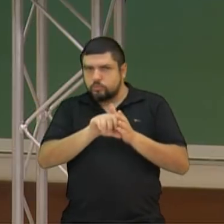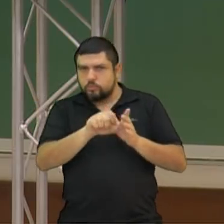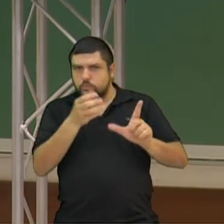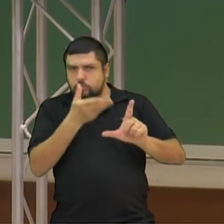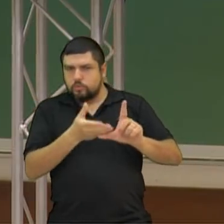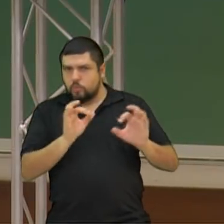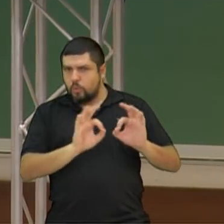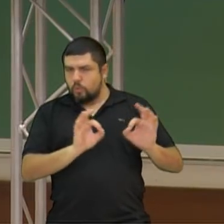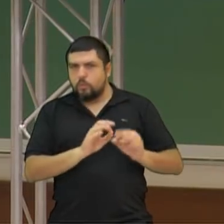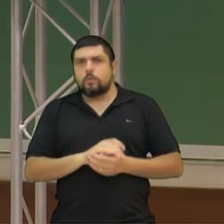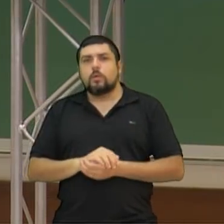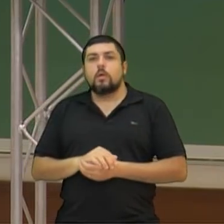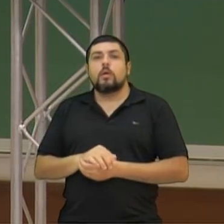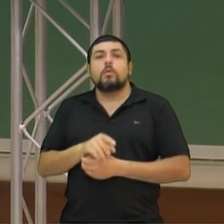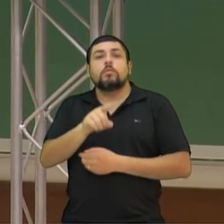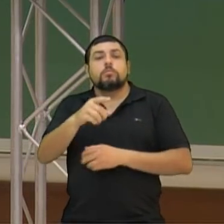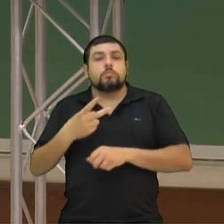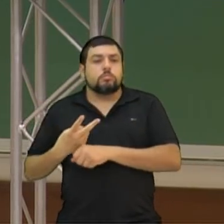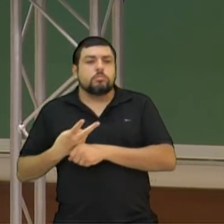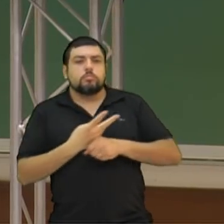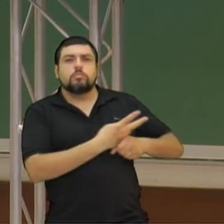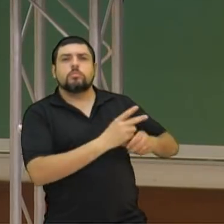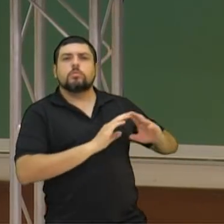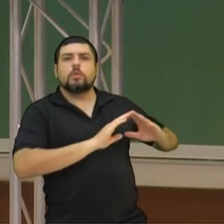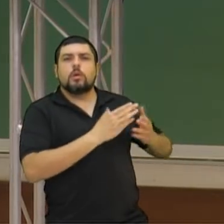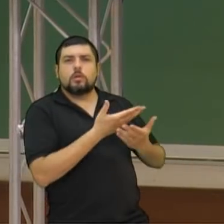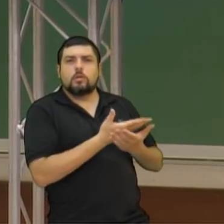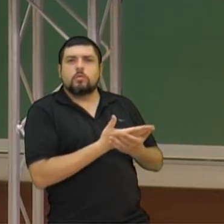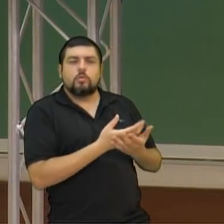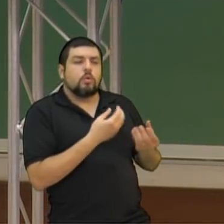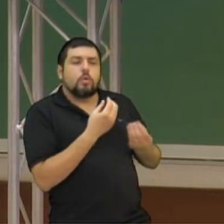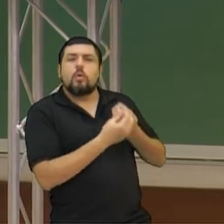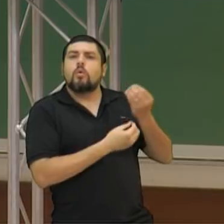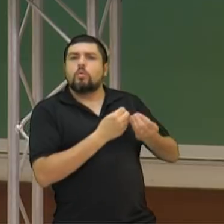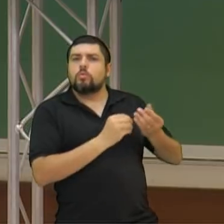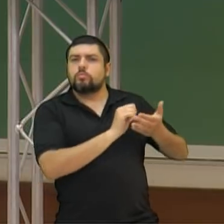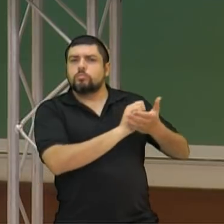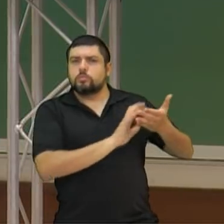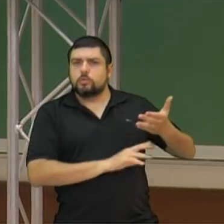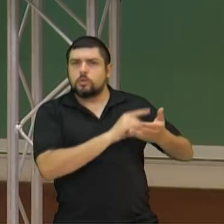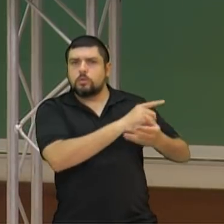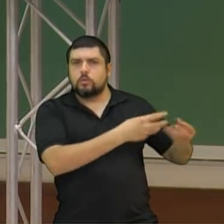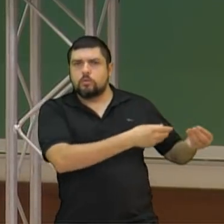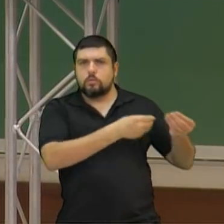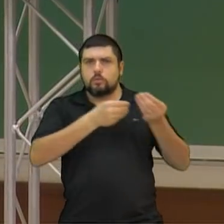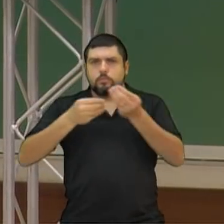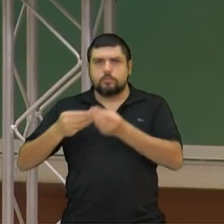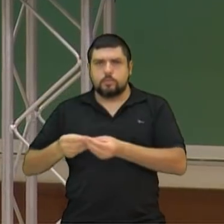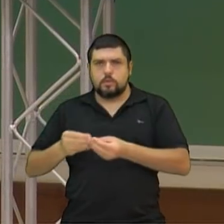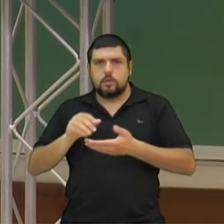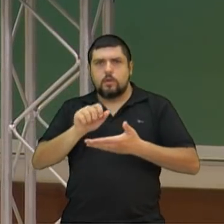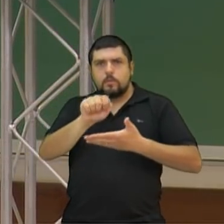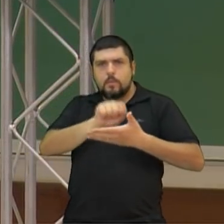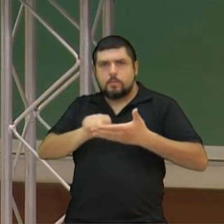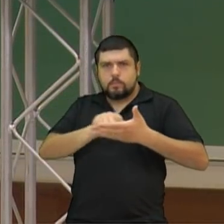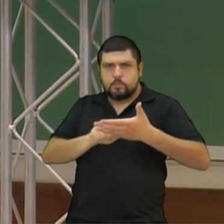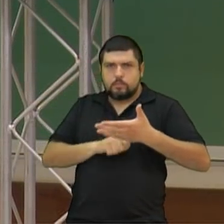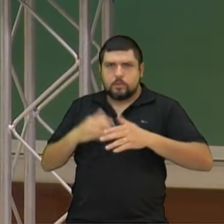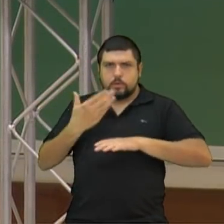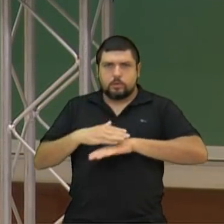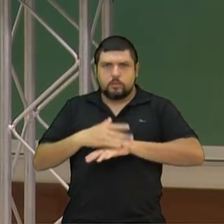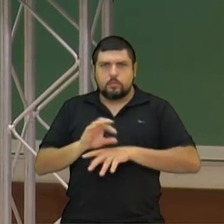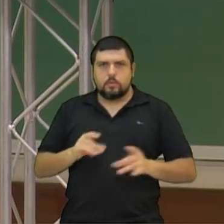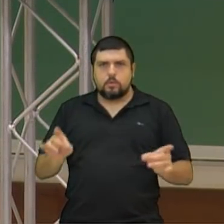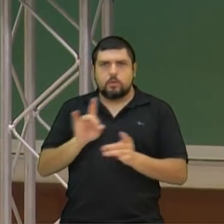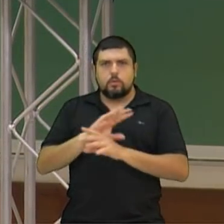sua escola para saber qual é o momento onde as atividades vão ser disponibilizadas para que você pegue, faça na sua casa e devolva para a